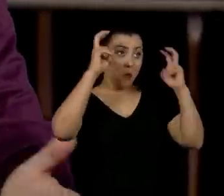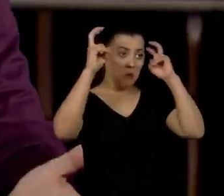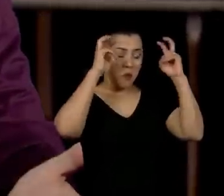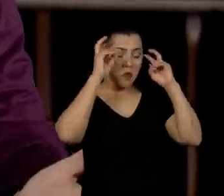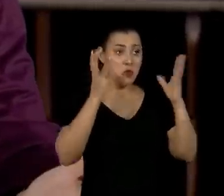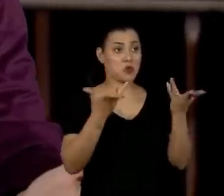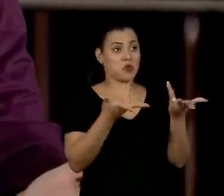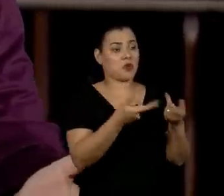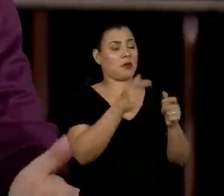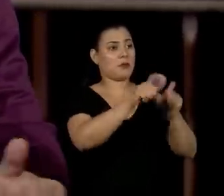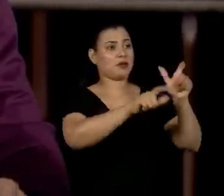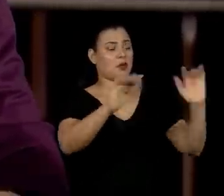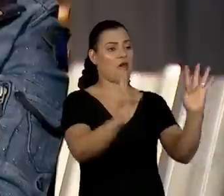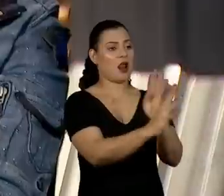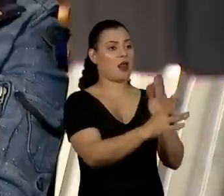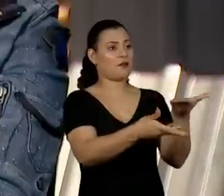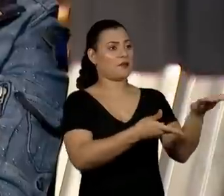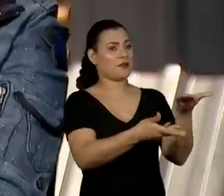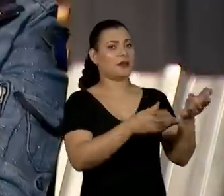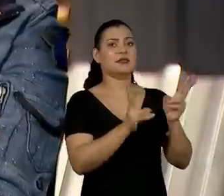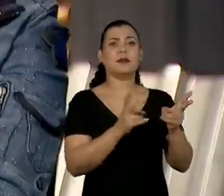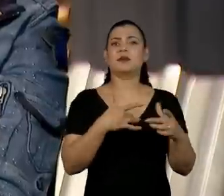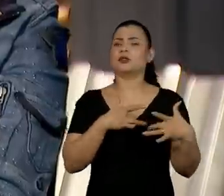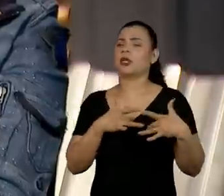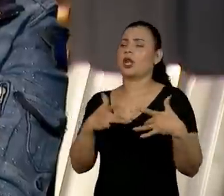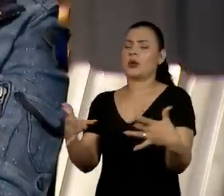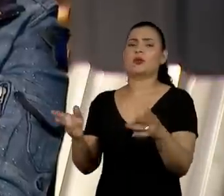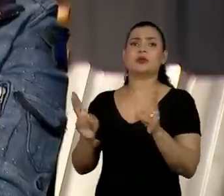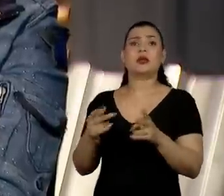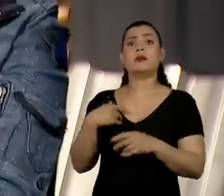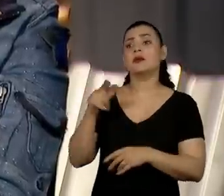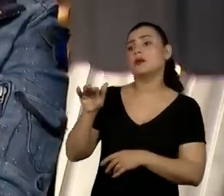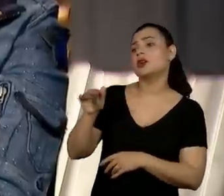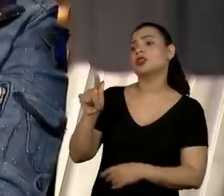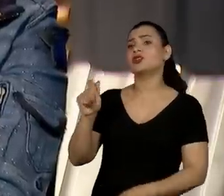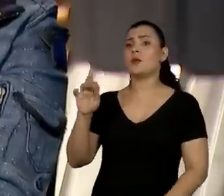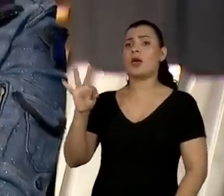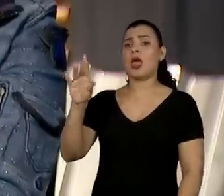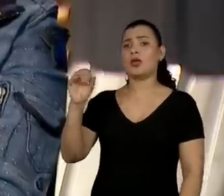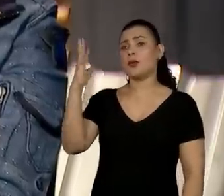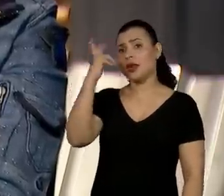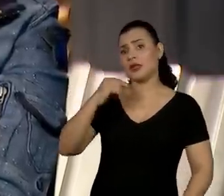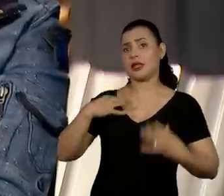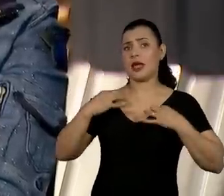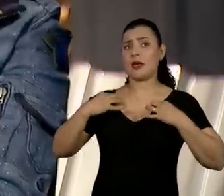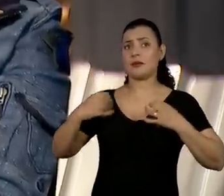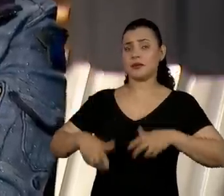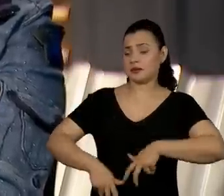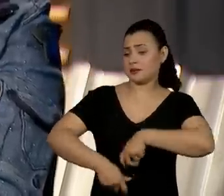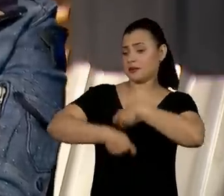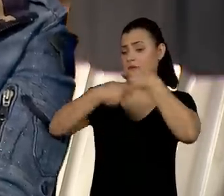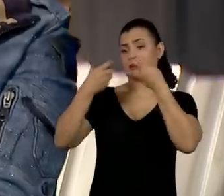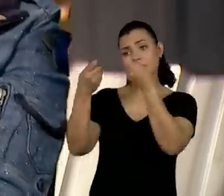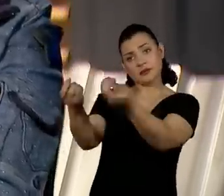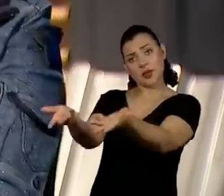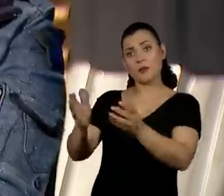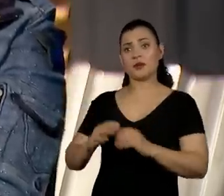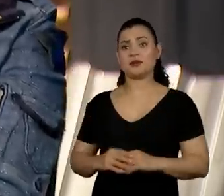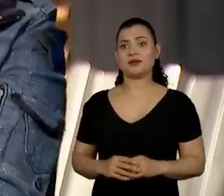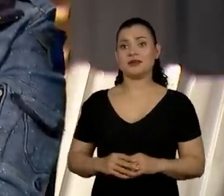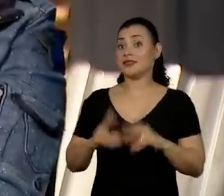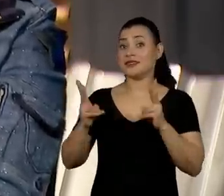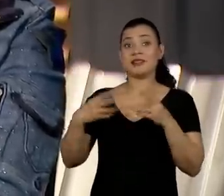gente se regula muito generoso Que linda sua camisa do Iron Maiden ele arrancava